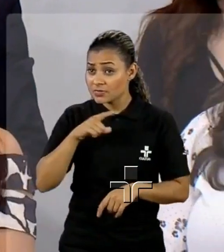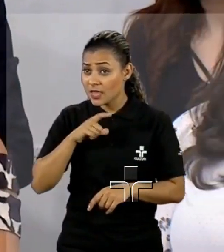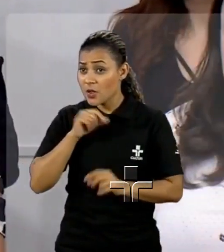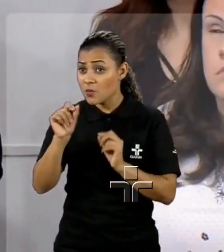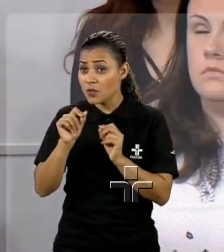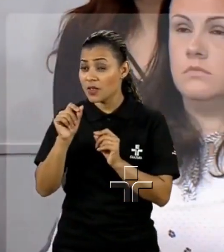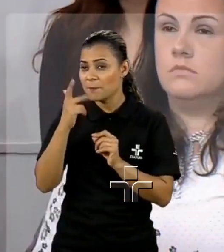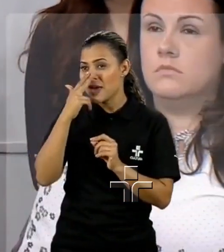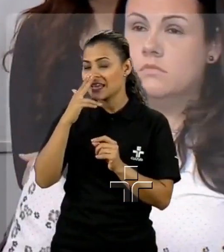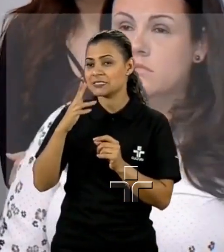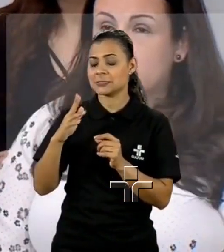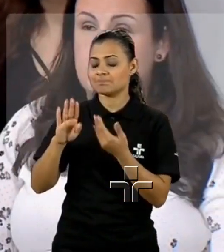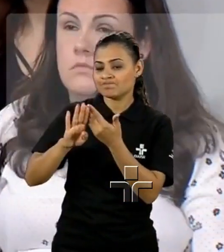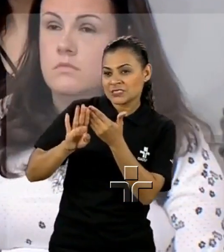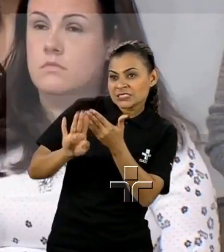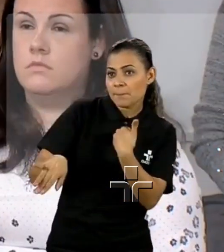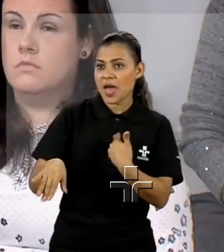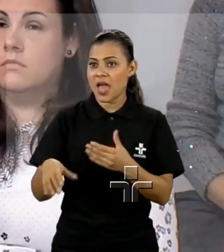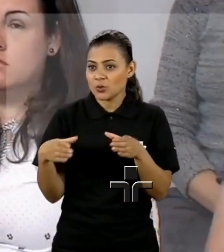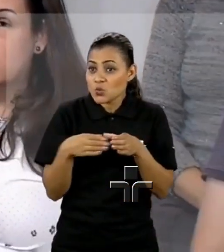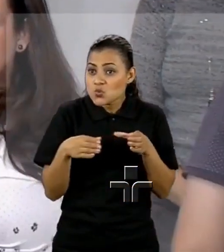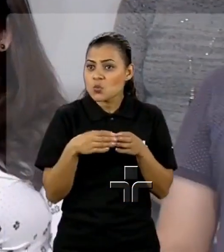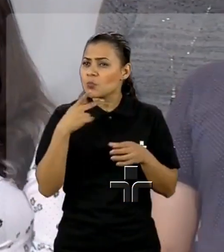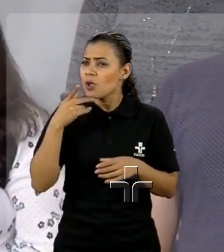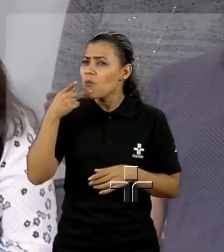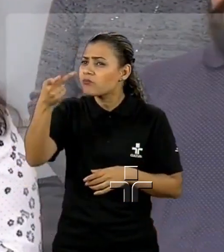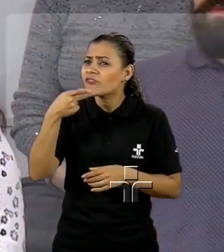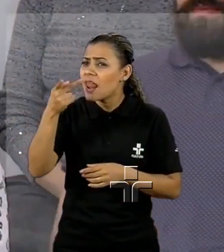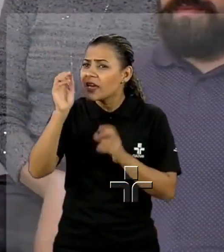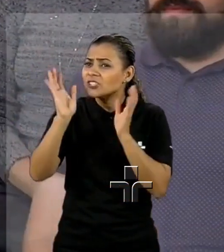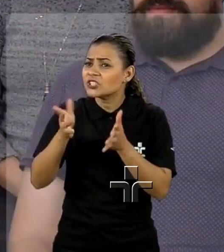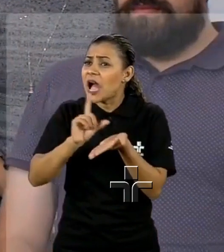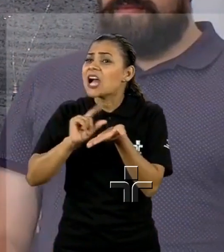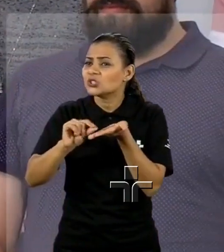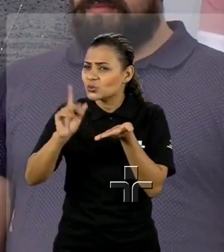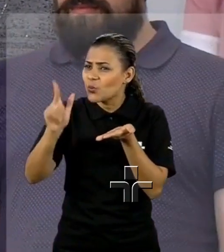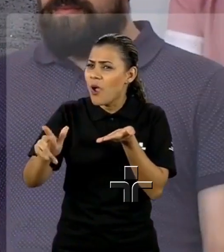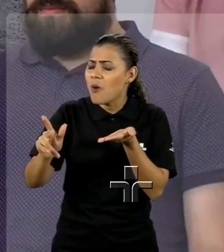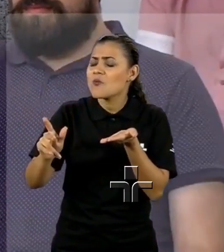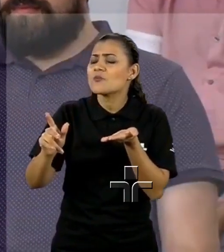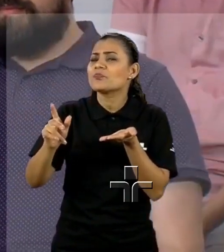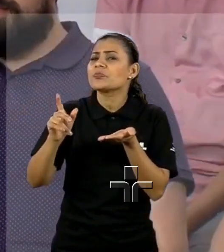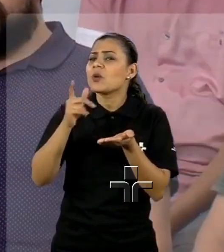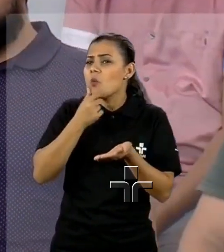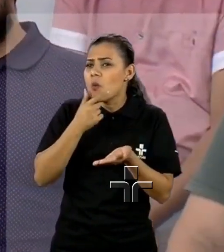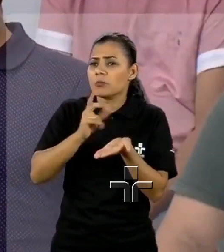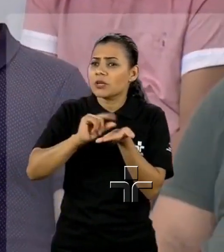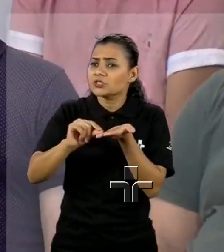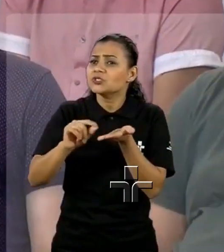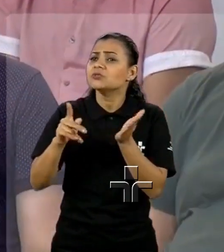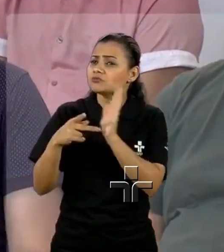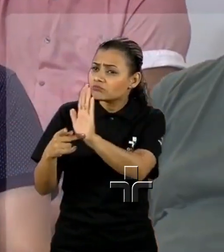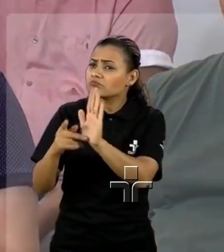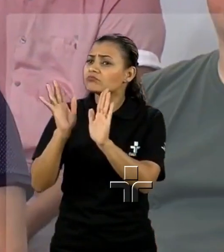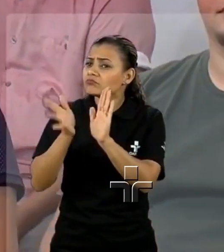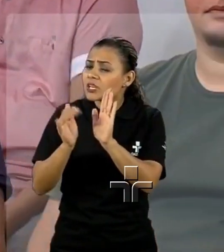produzir fragmentação. Foi justamente o que eu estava dizendo quando eu citei o artigo do colunista, em que ele dizia que há uma